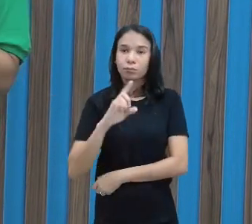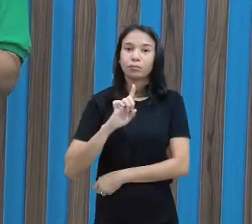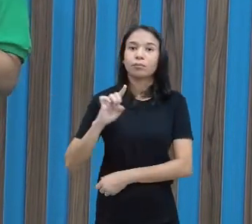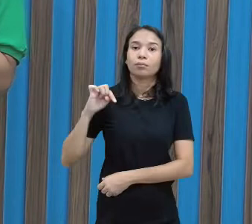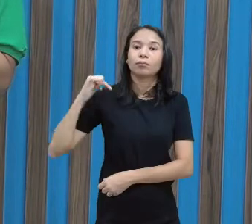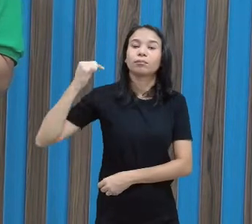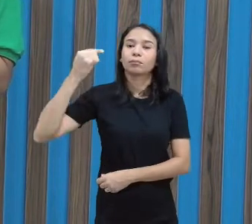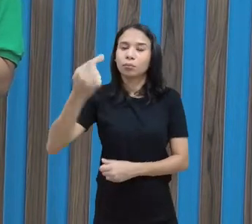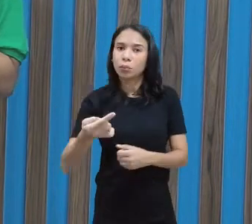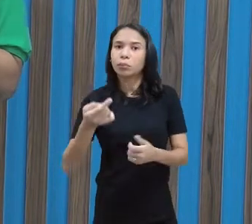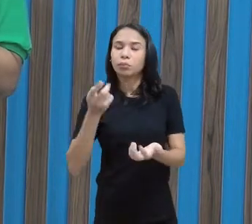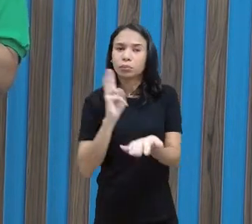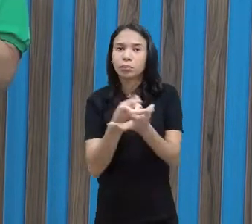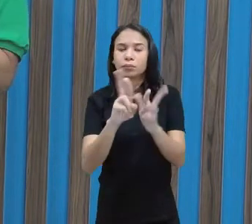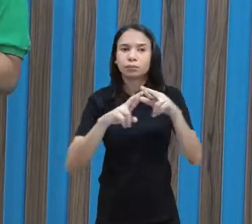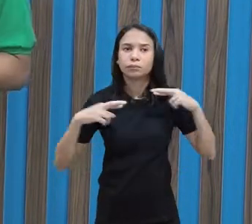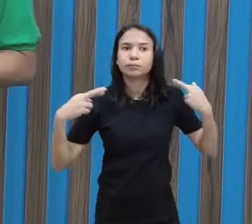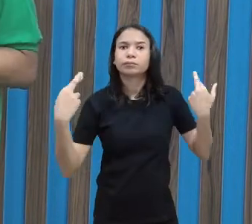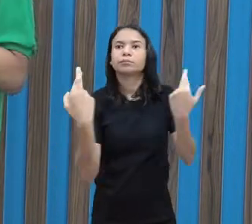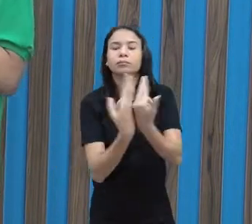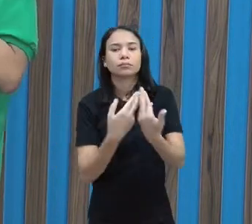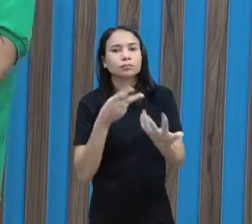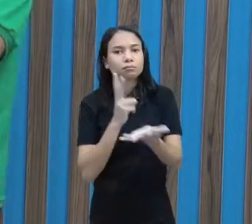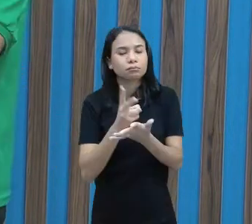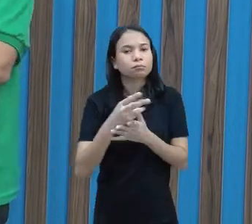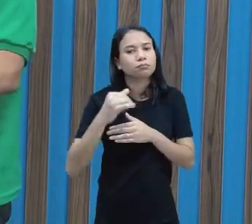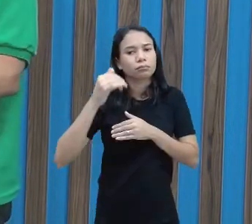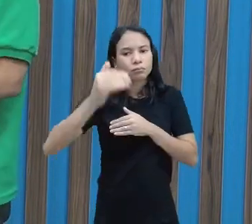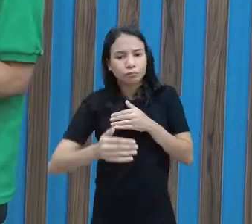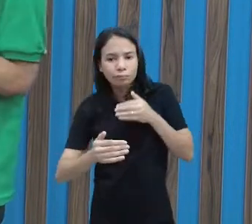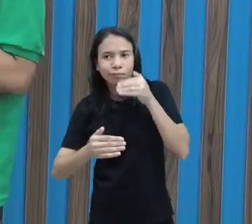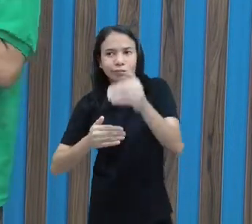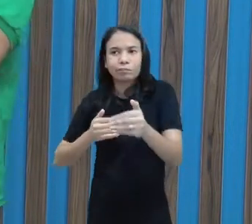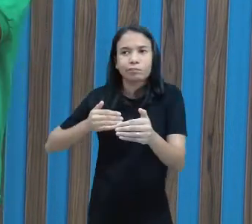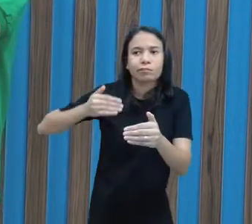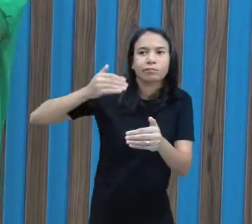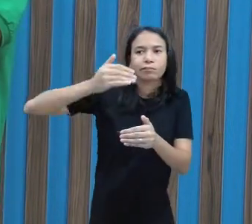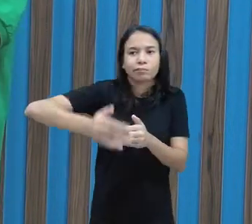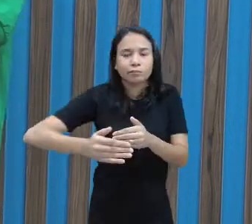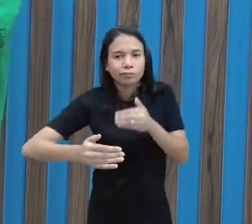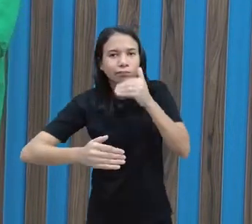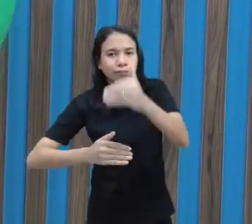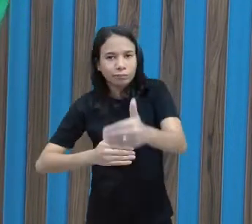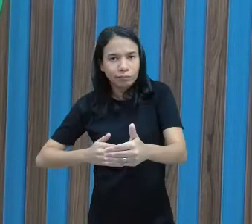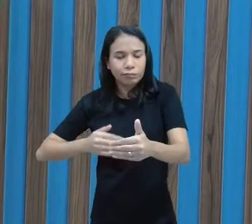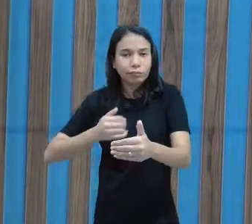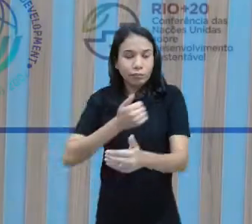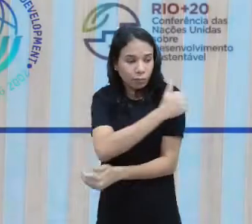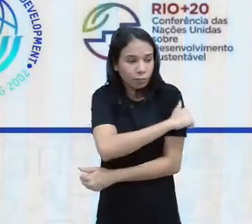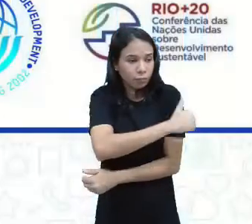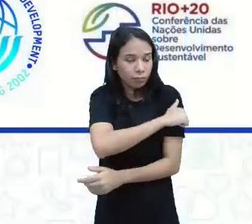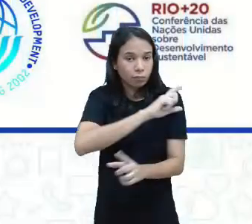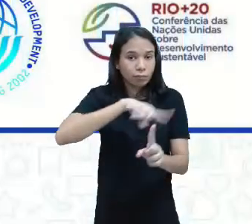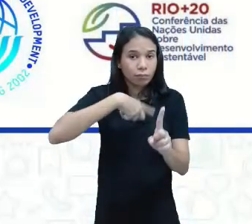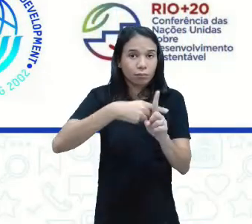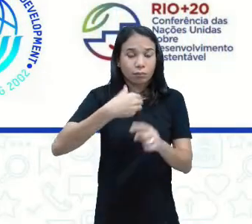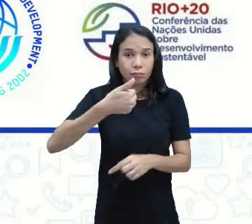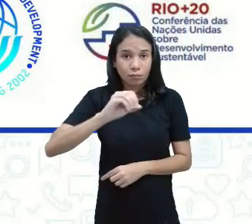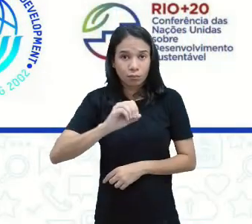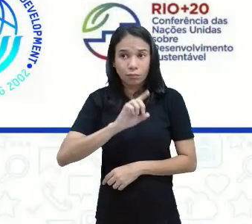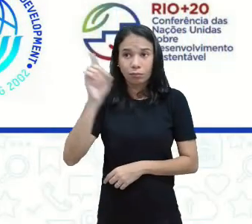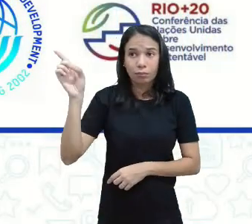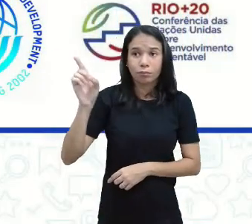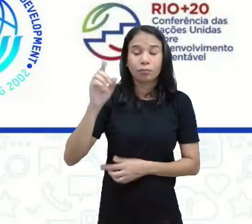disso se desenvolveram encontros que tiveram uma sequência, tá? Depois disso foi a Rio mais 10, que foi em